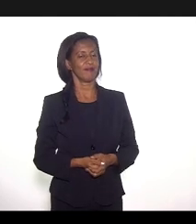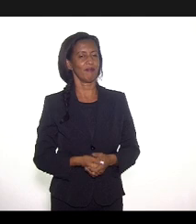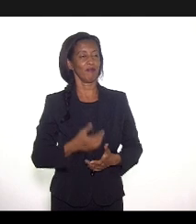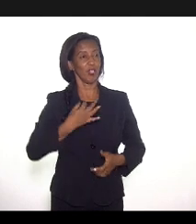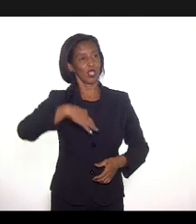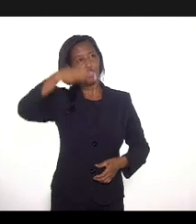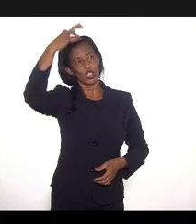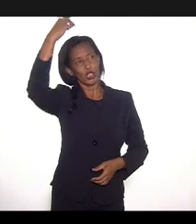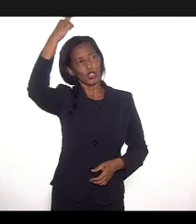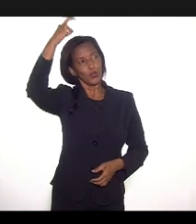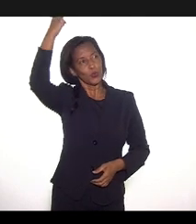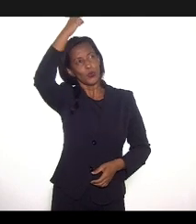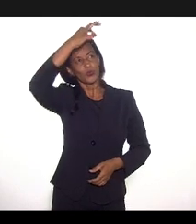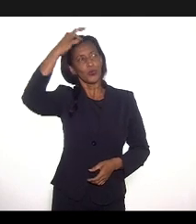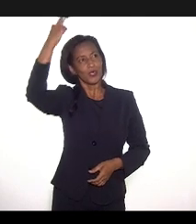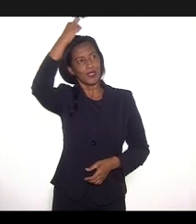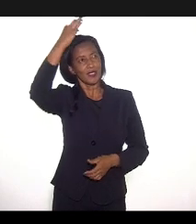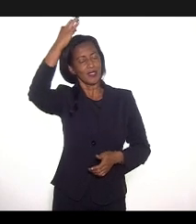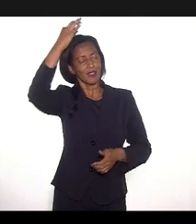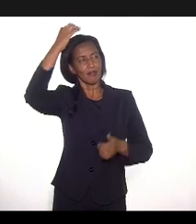Espírito Santo nos iluminou.